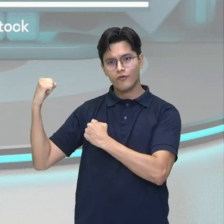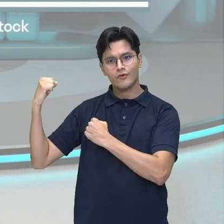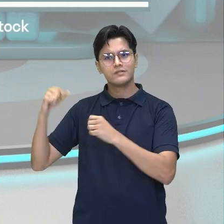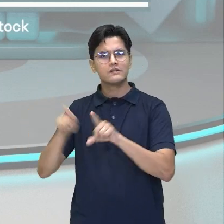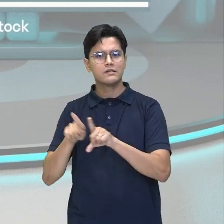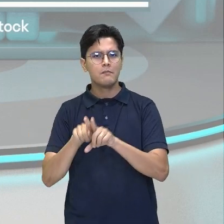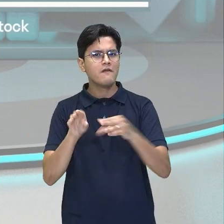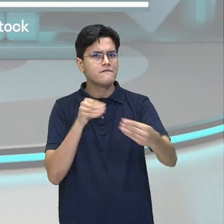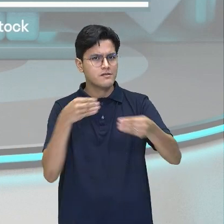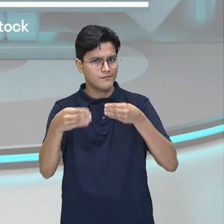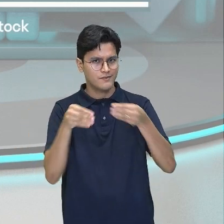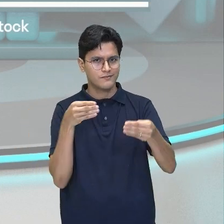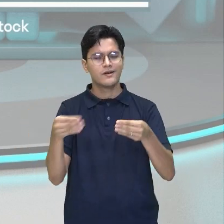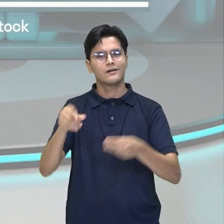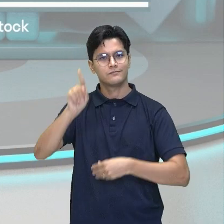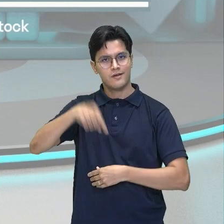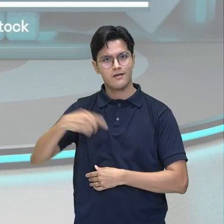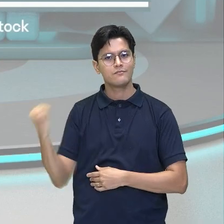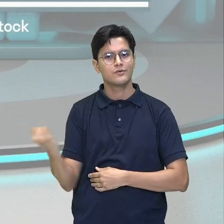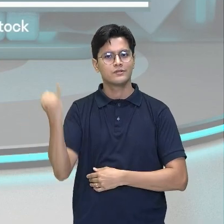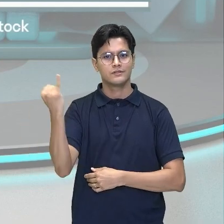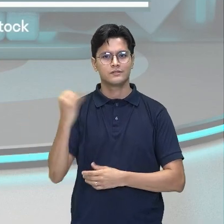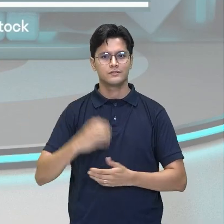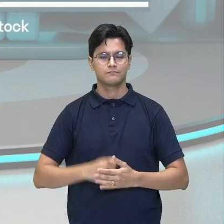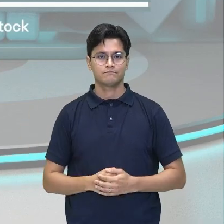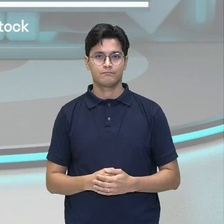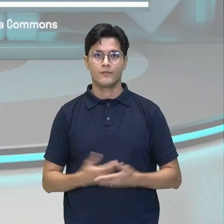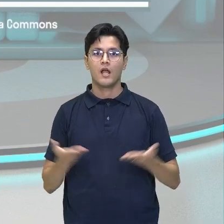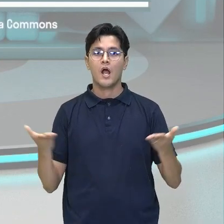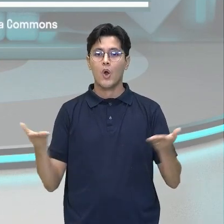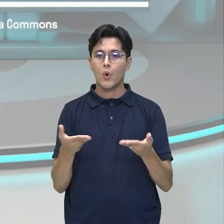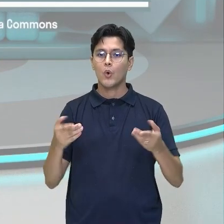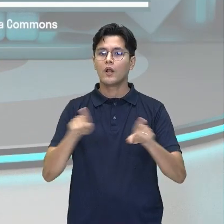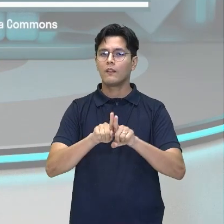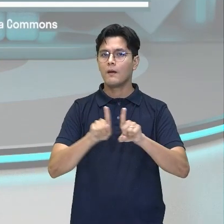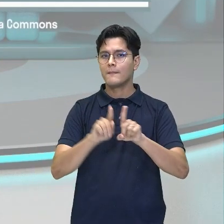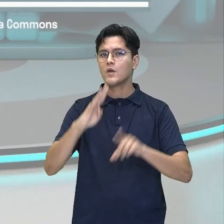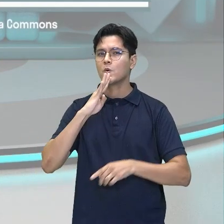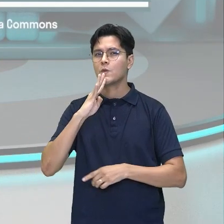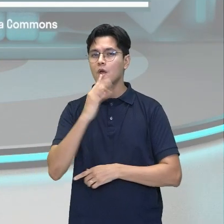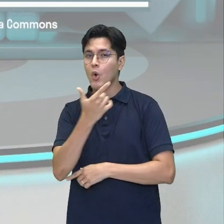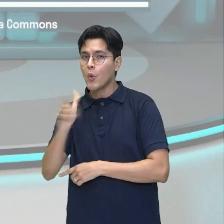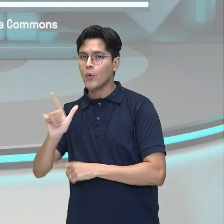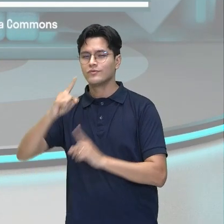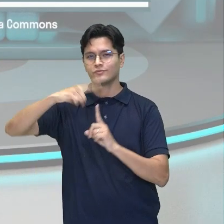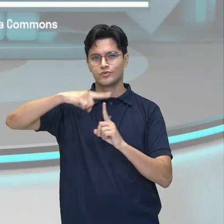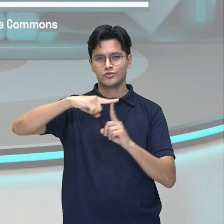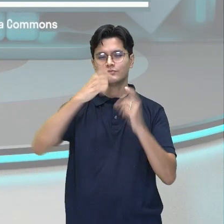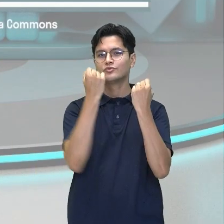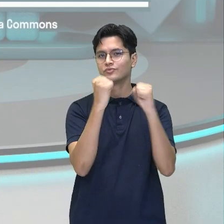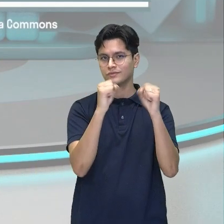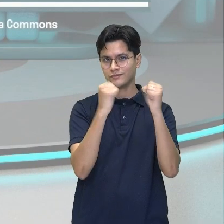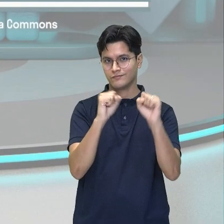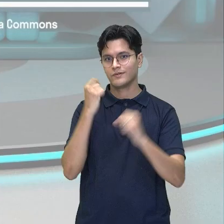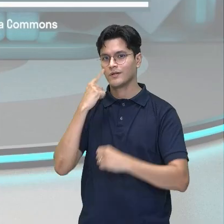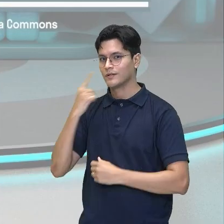super importantes. Agora a gente vai conhecer também um outro tipo de ginástica, que é a ginástica